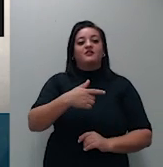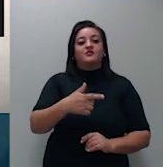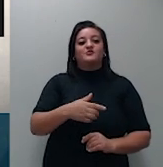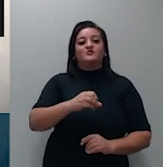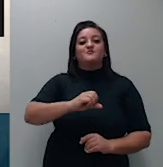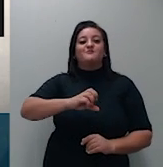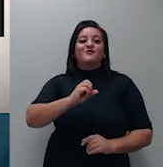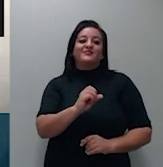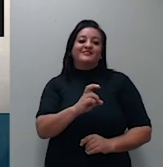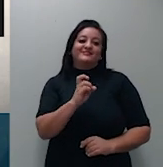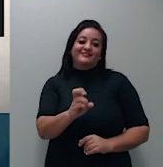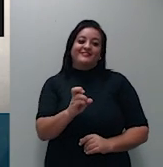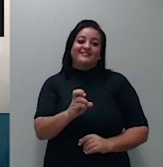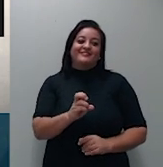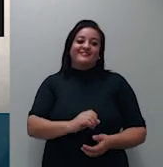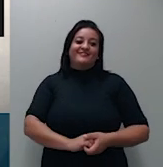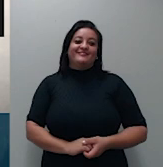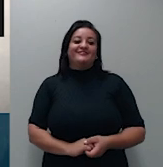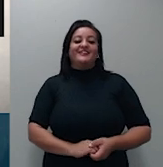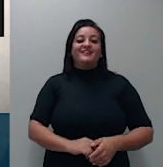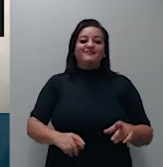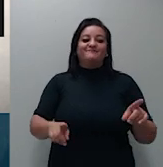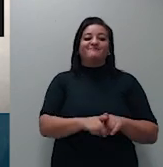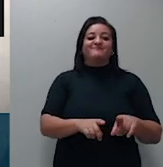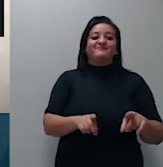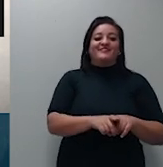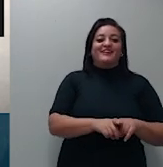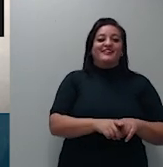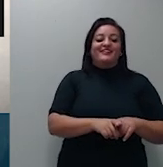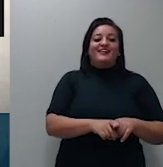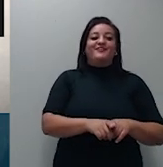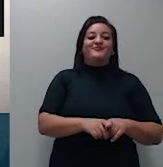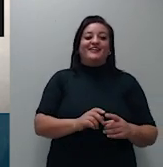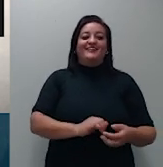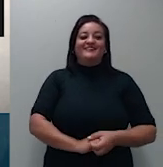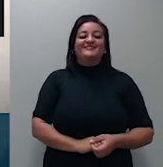trouxe previsão específica específica